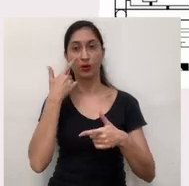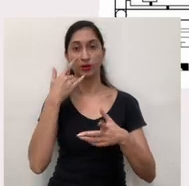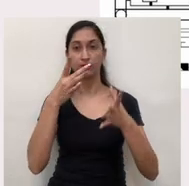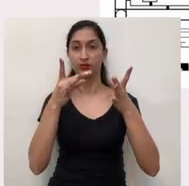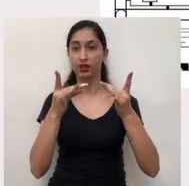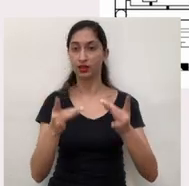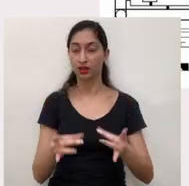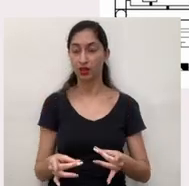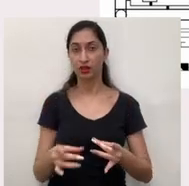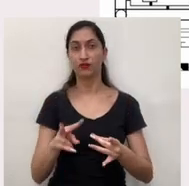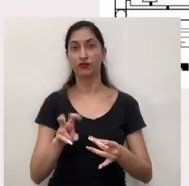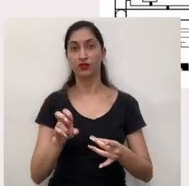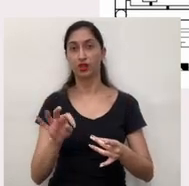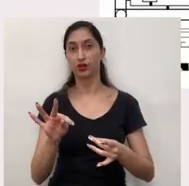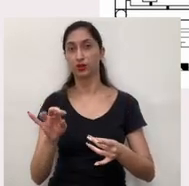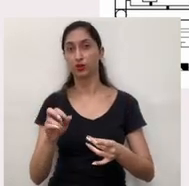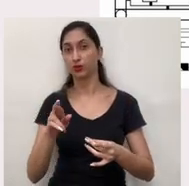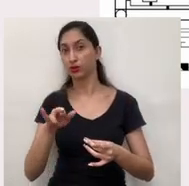gráfico vetorial,